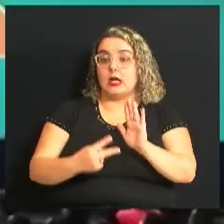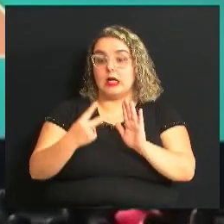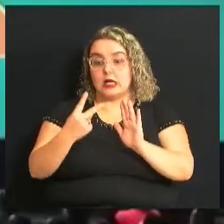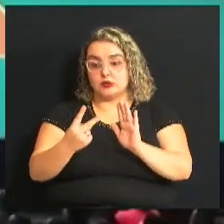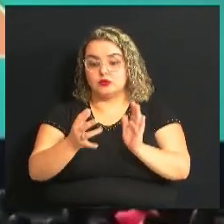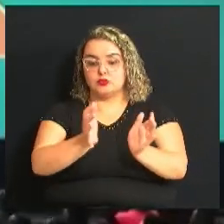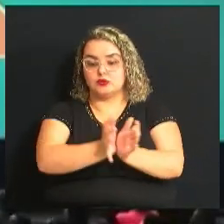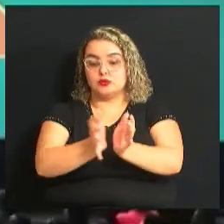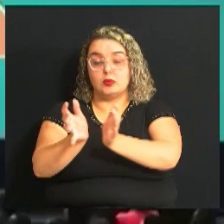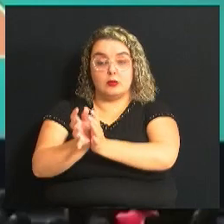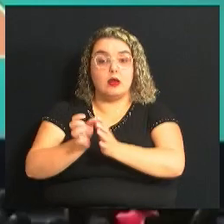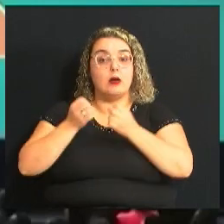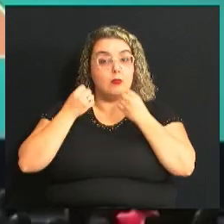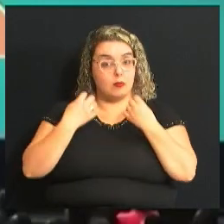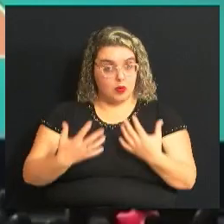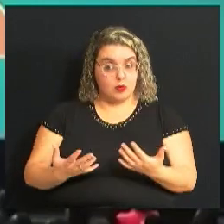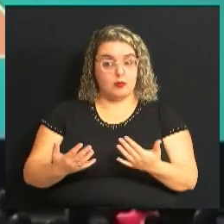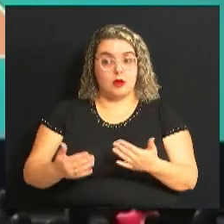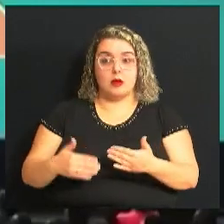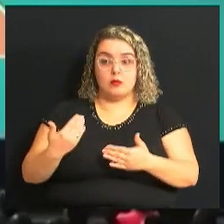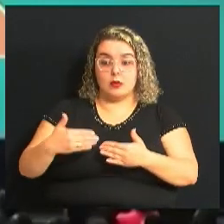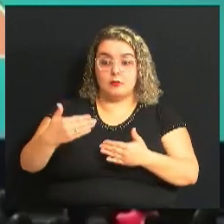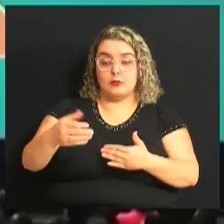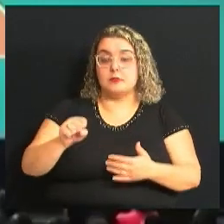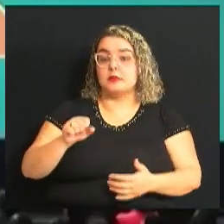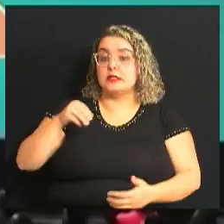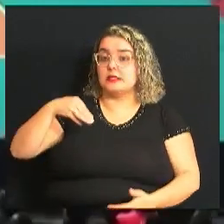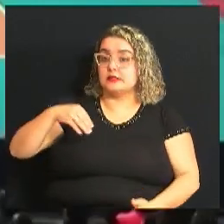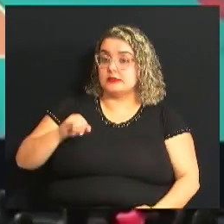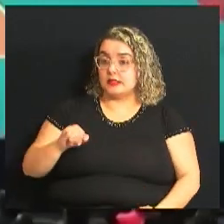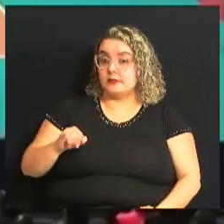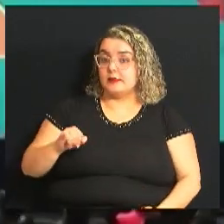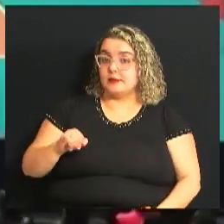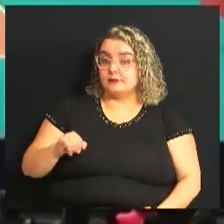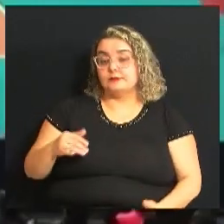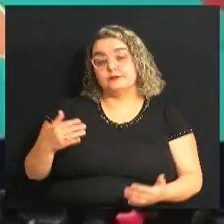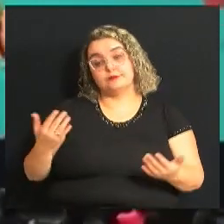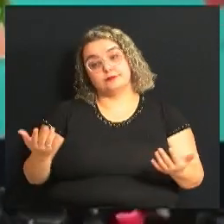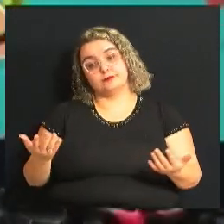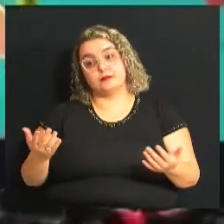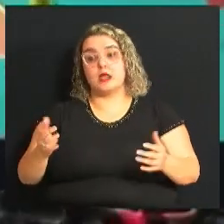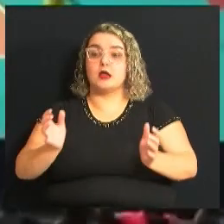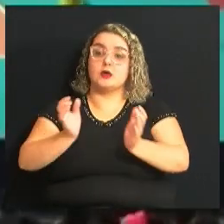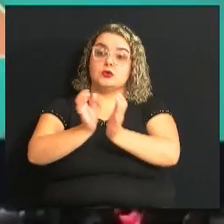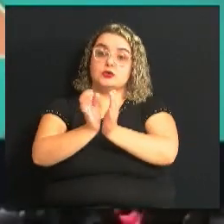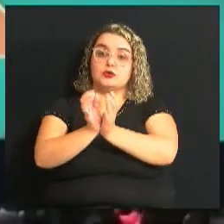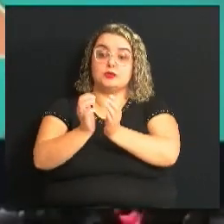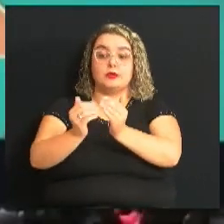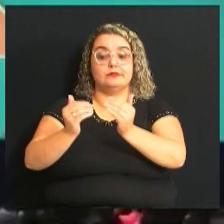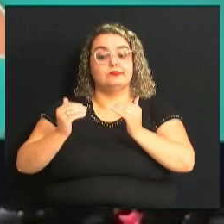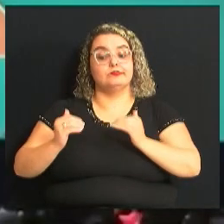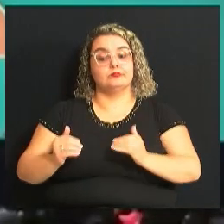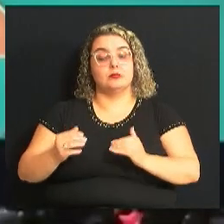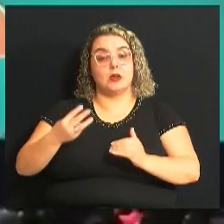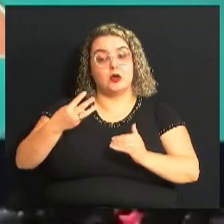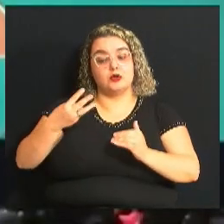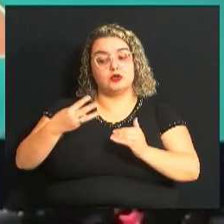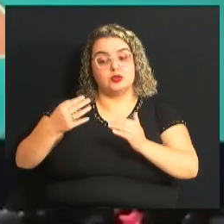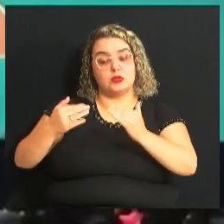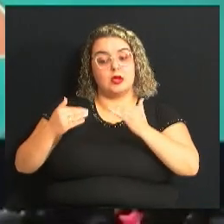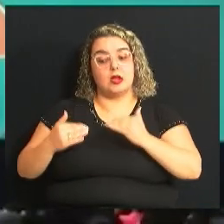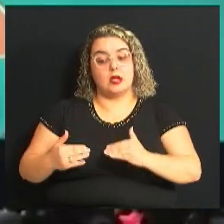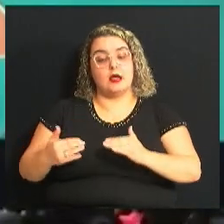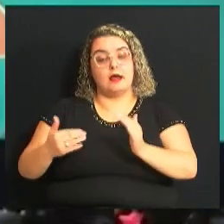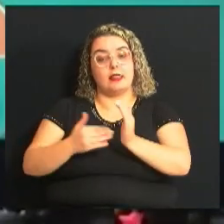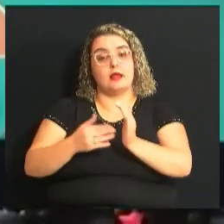bem colocadas passam para as semifinais. E aí, os times que ficaram de 3º ao 6º